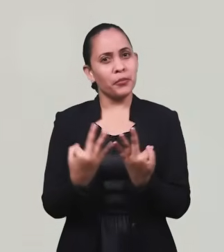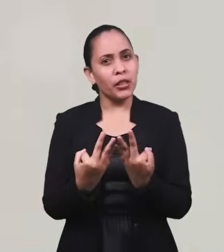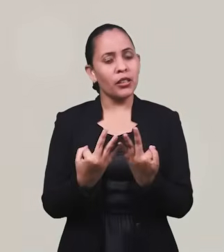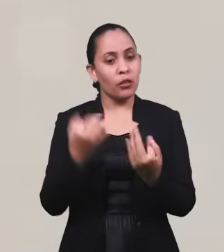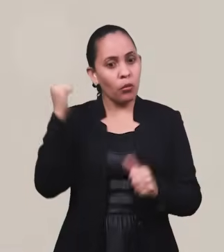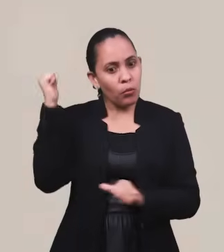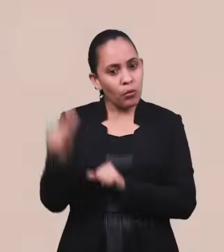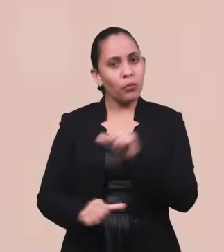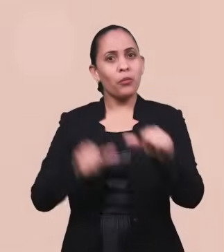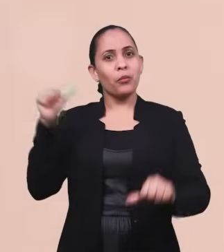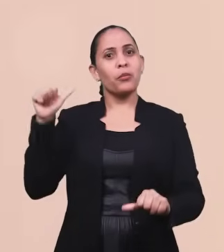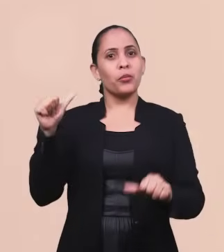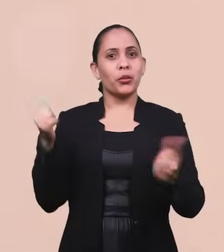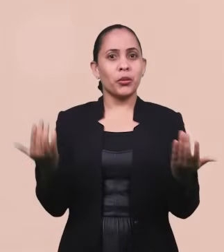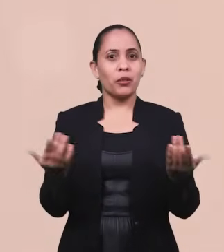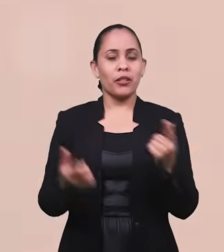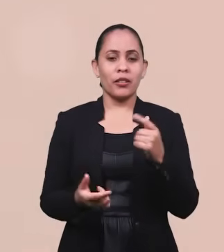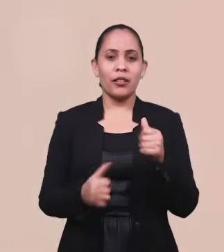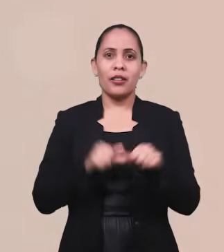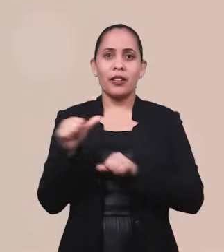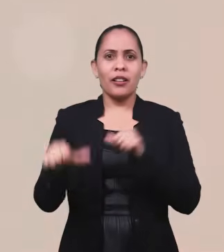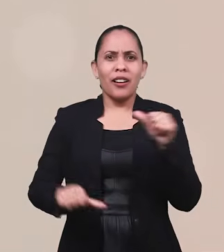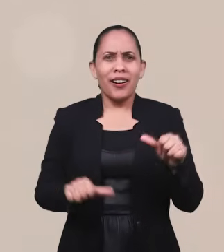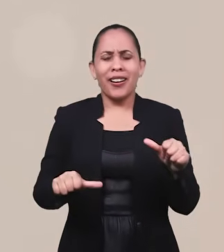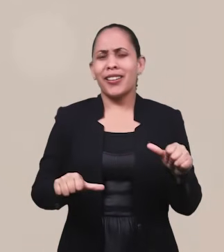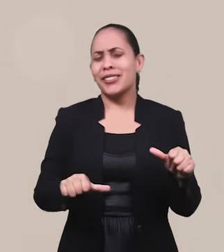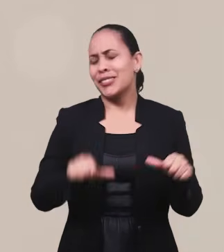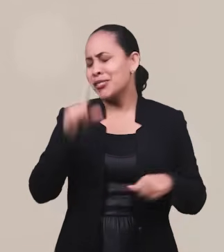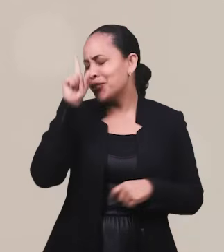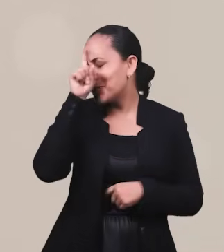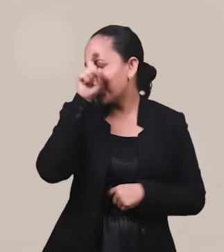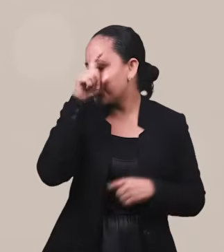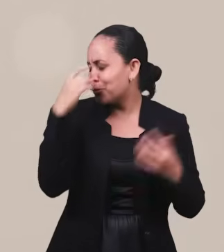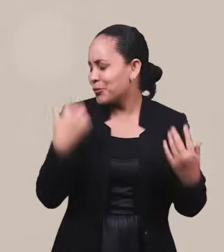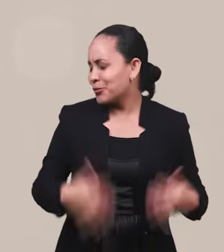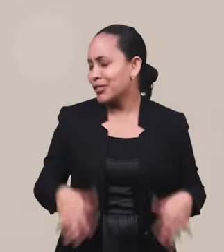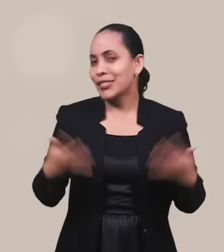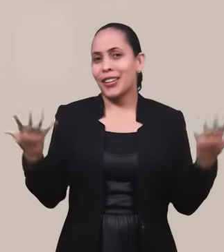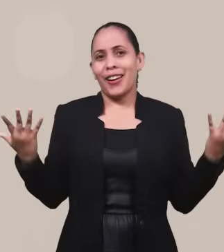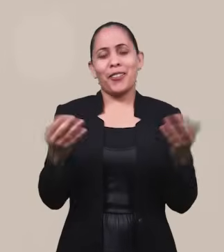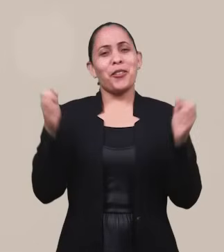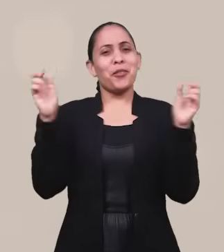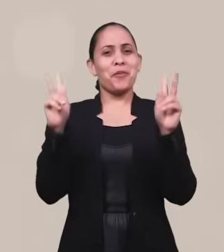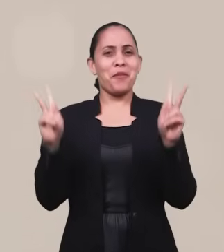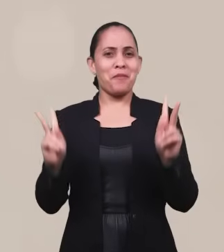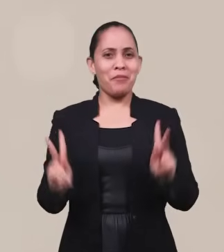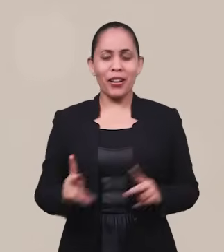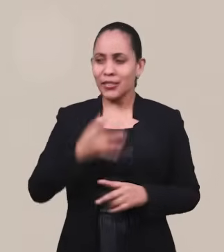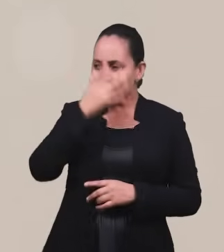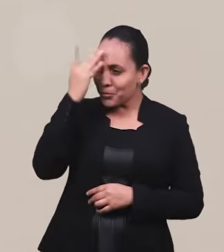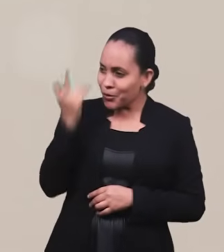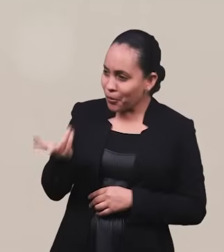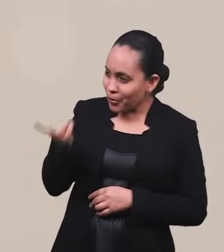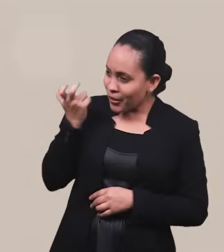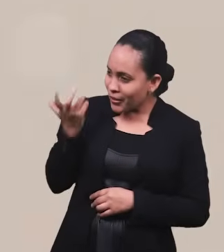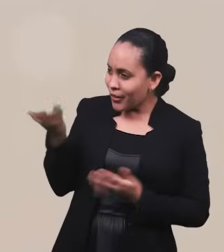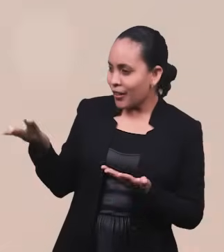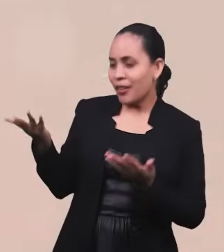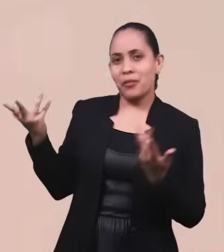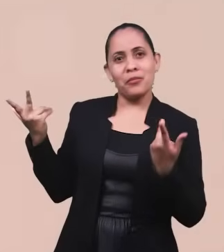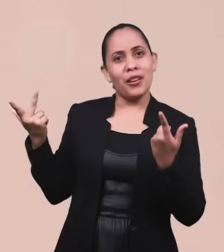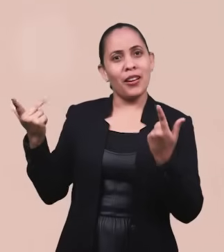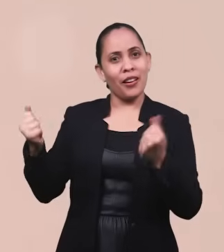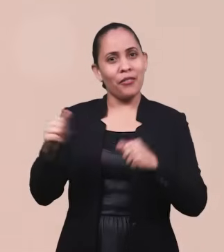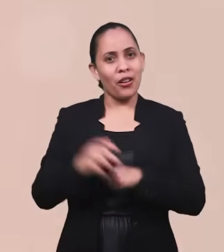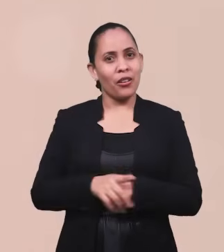meu lar mudou, Porque antes era um inferno, hoje é um céu, as pessoas ficam admiradas. Ali ela perseverou, ela buscou aí.